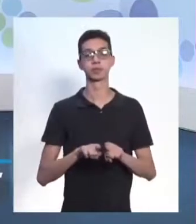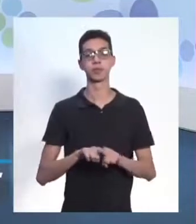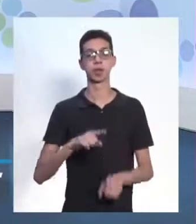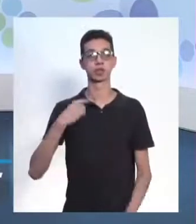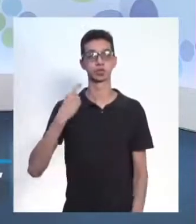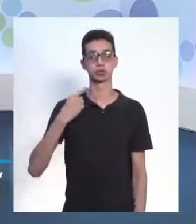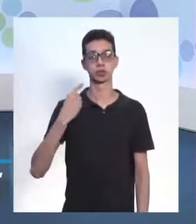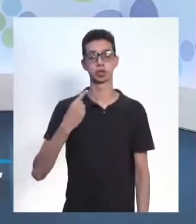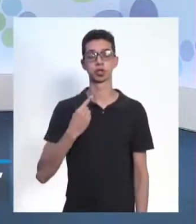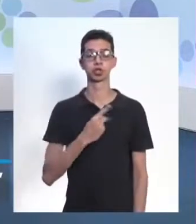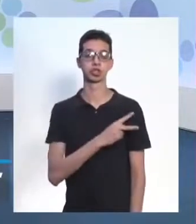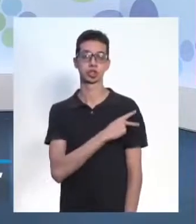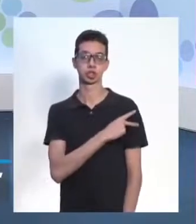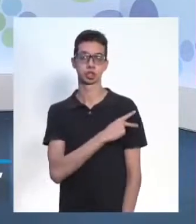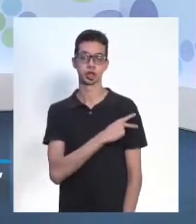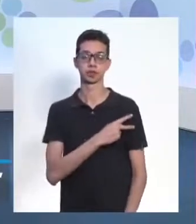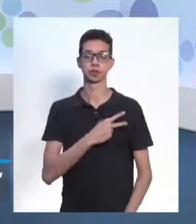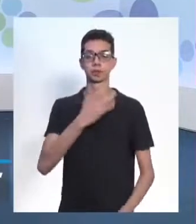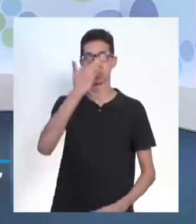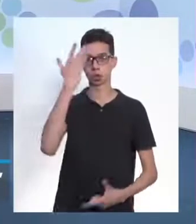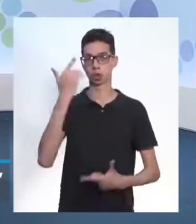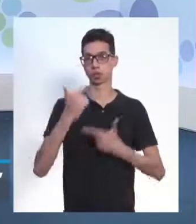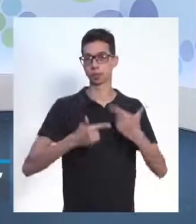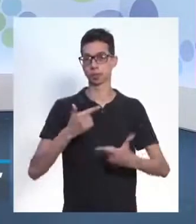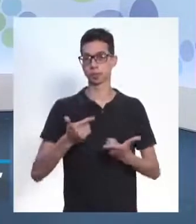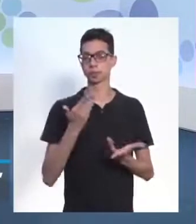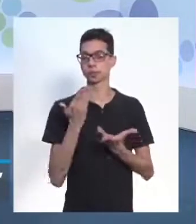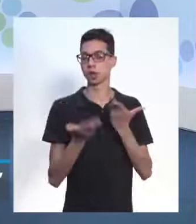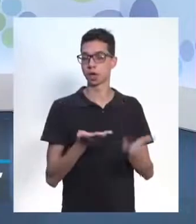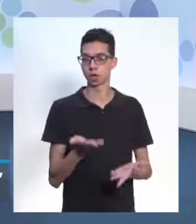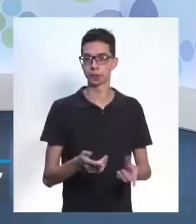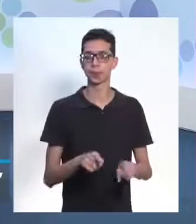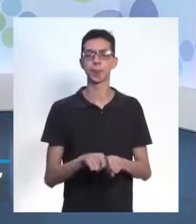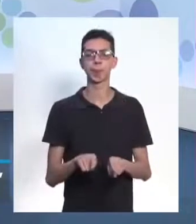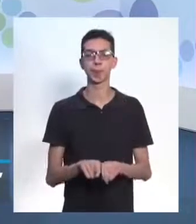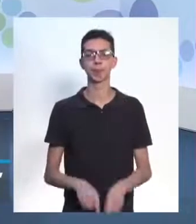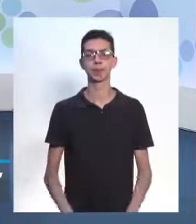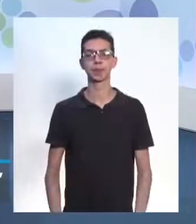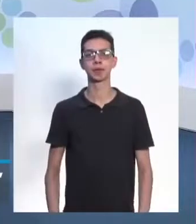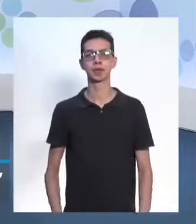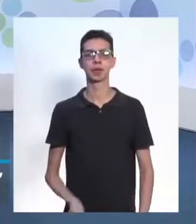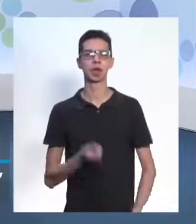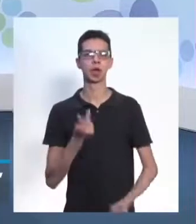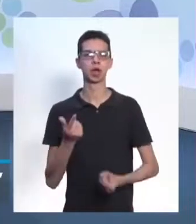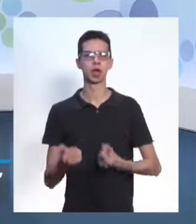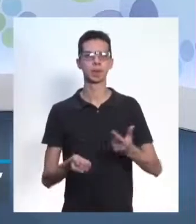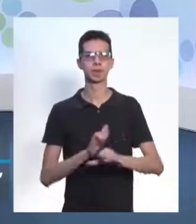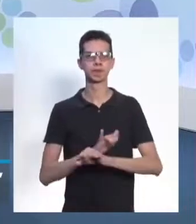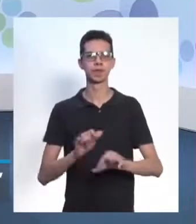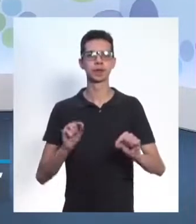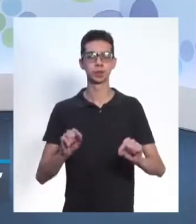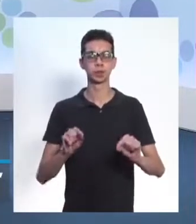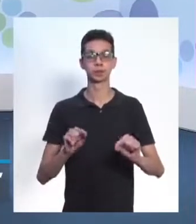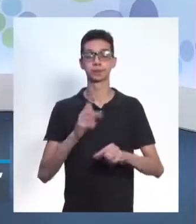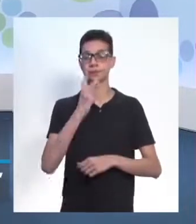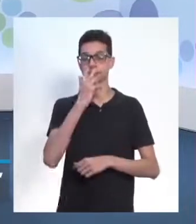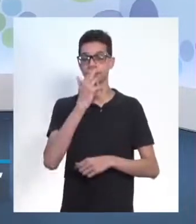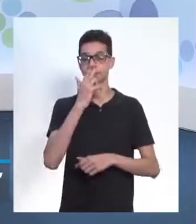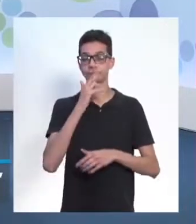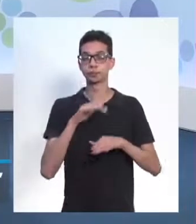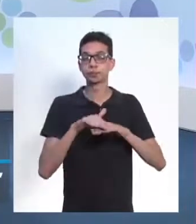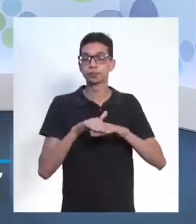o chefe, os trabalhadores. Eles até, alguém colocou até que é uma subordinação aí